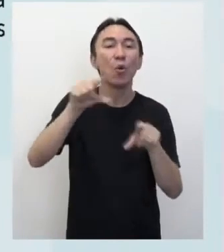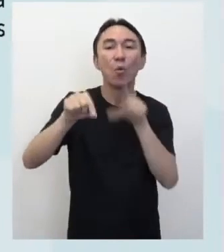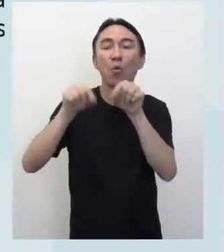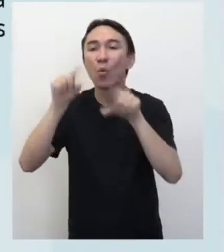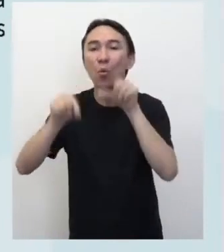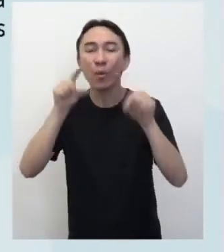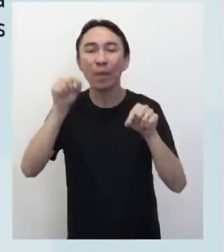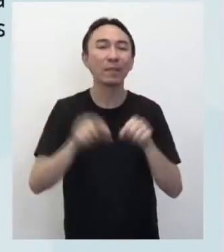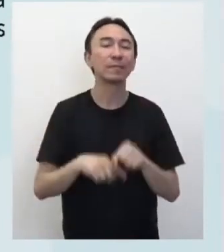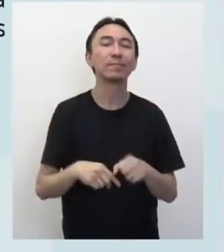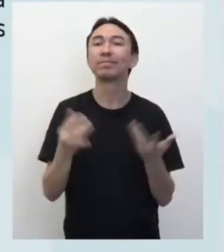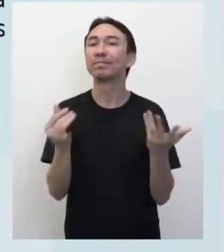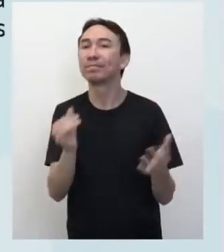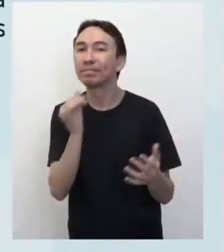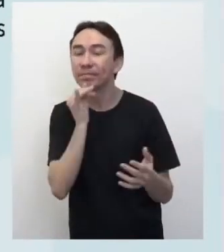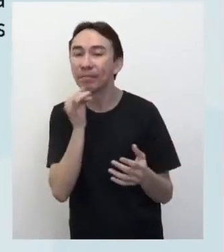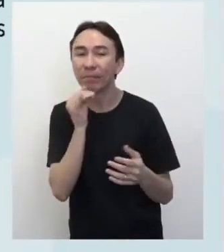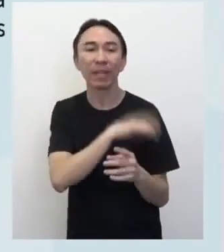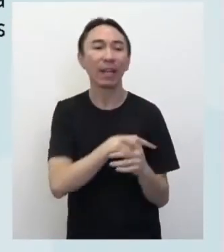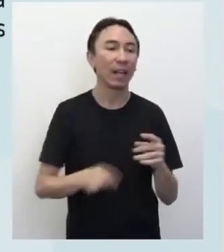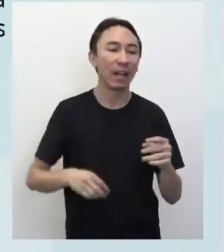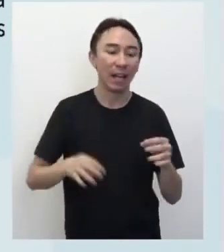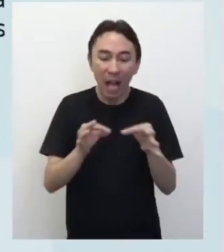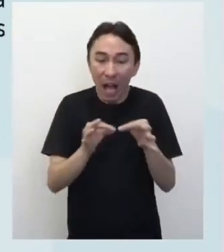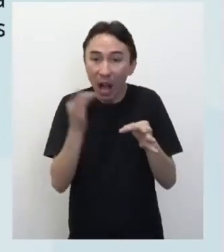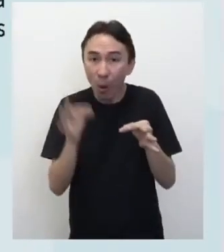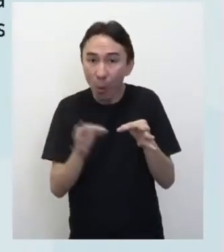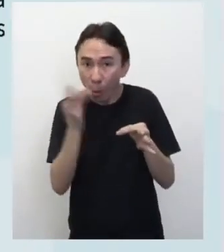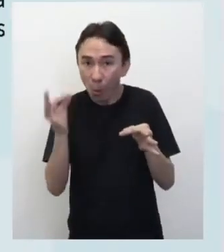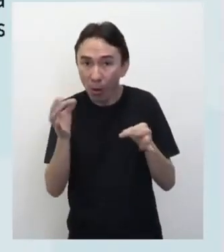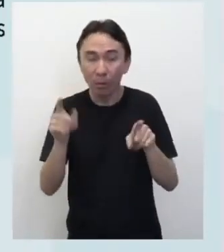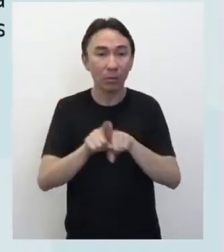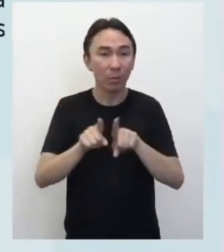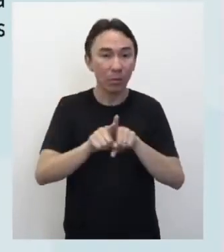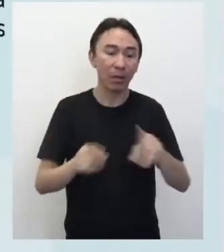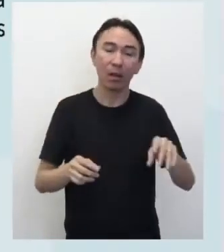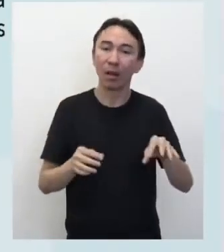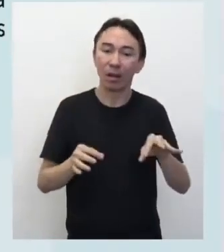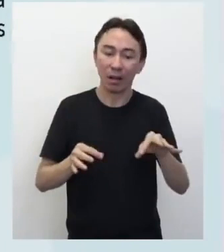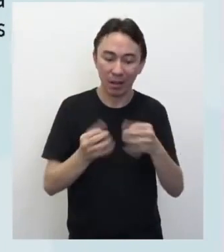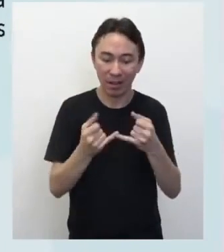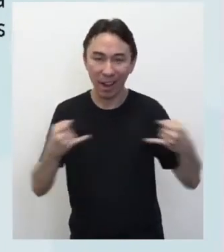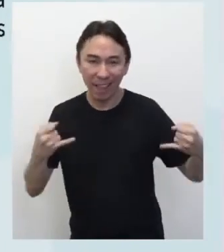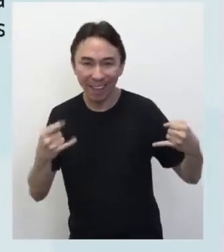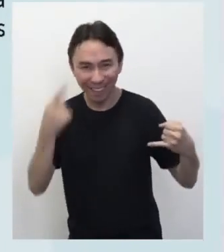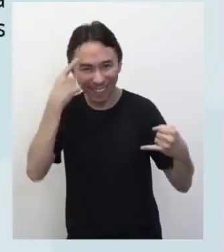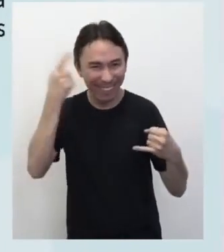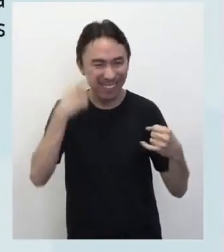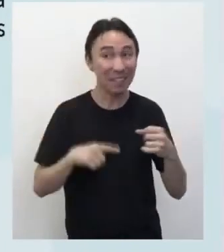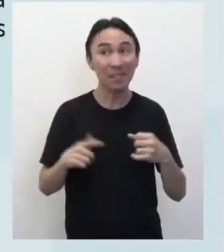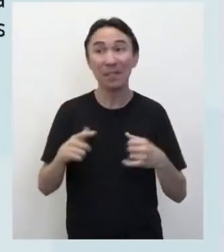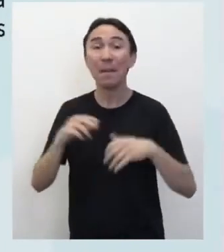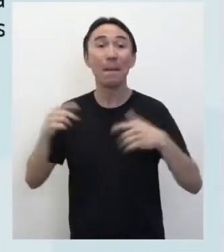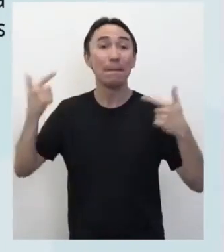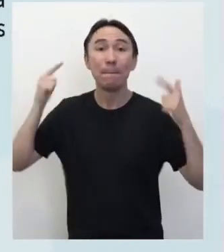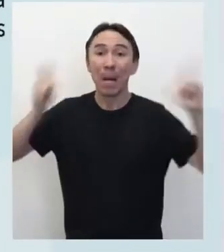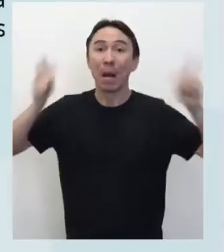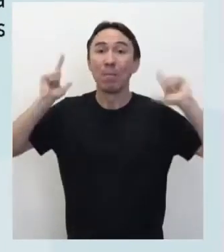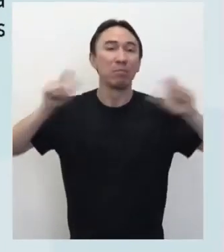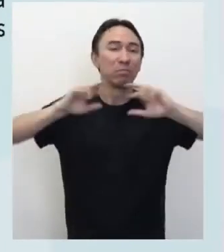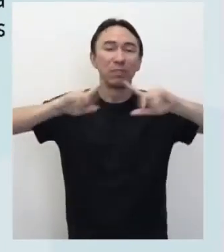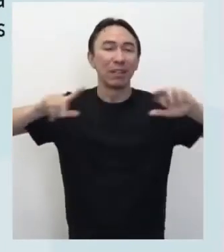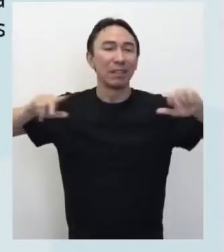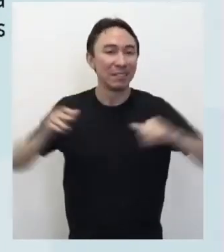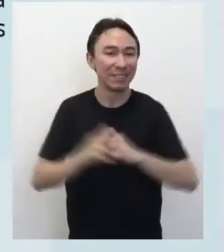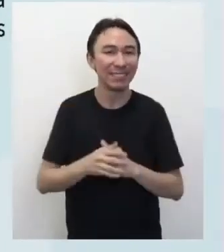se meter em outras aventuras aí, de outras histórias que já existem. Aquela atividade de ontem combinava num